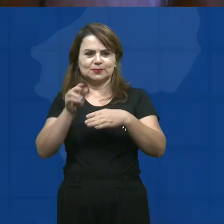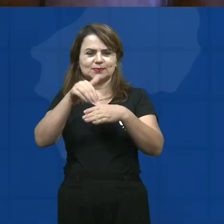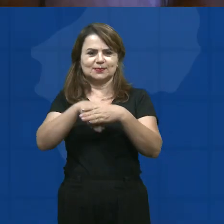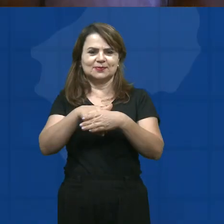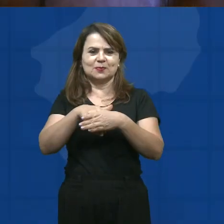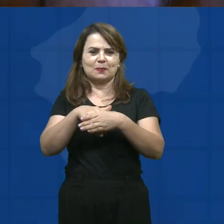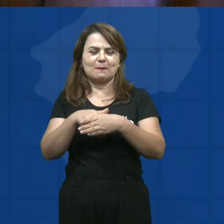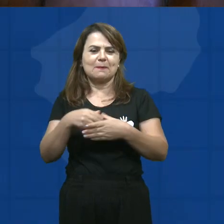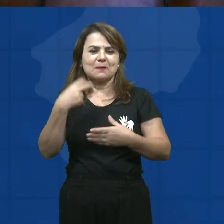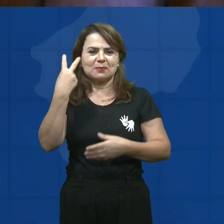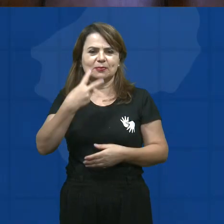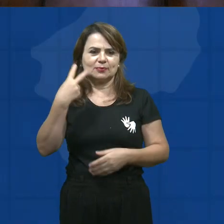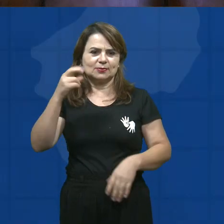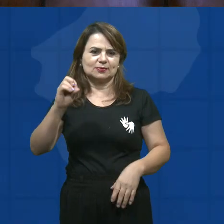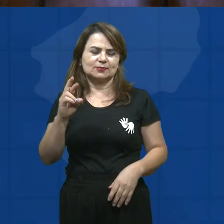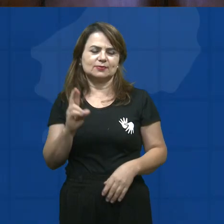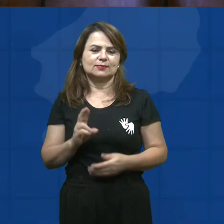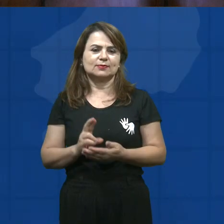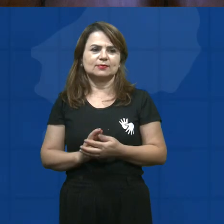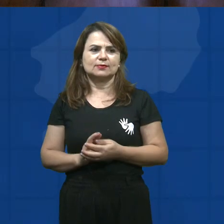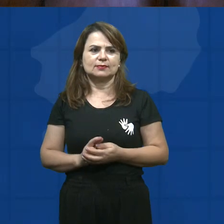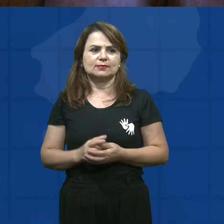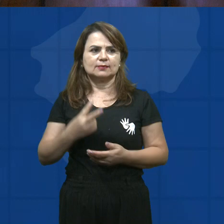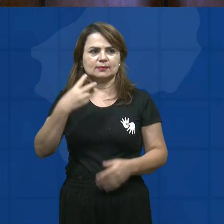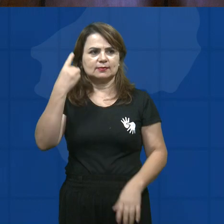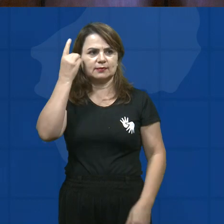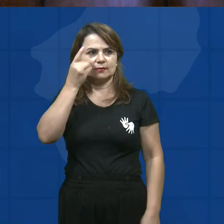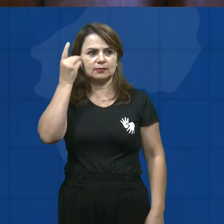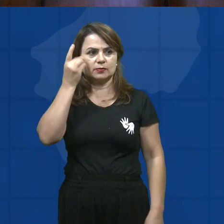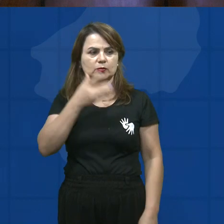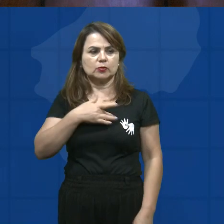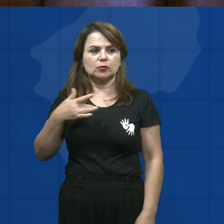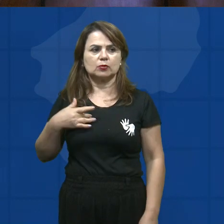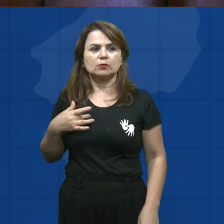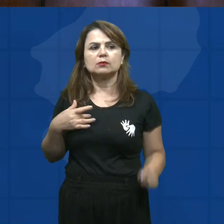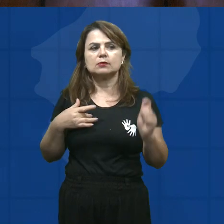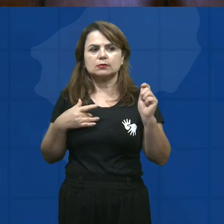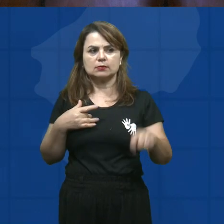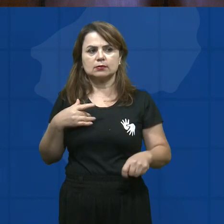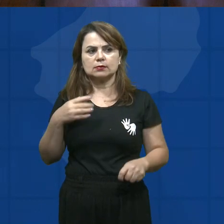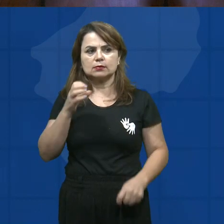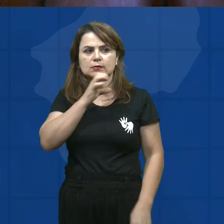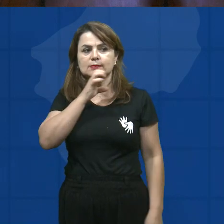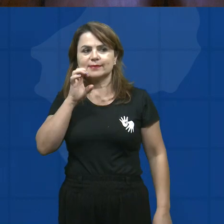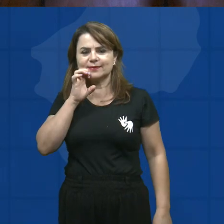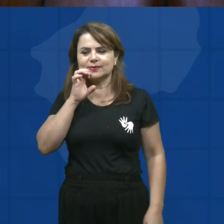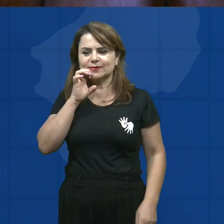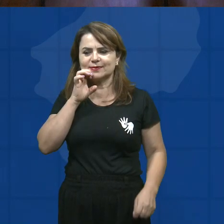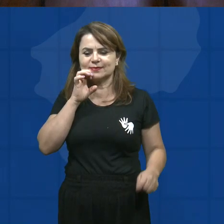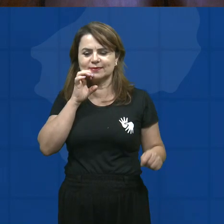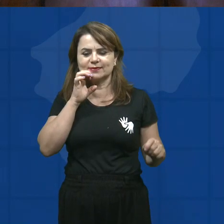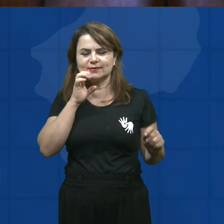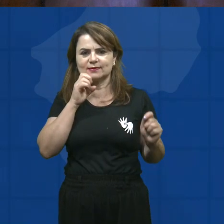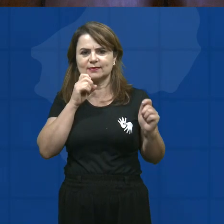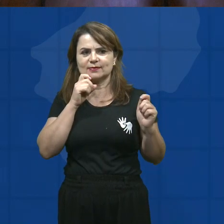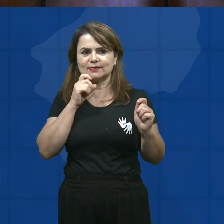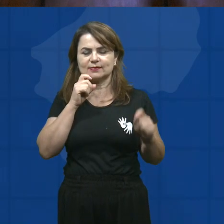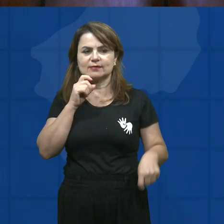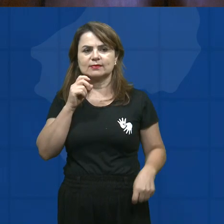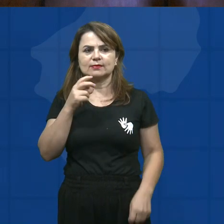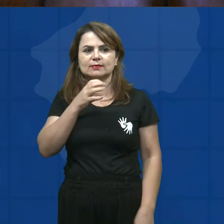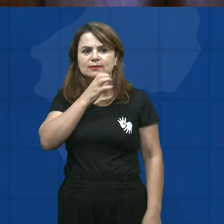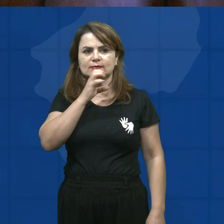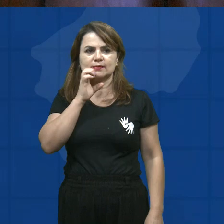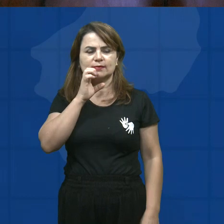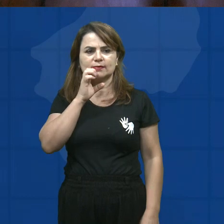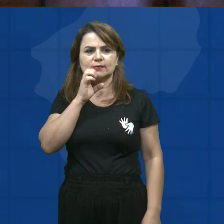Vereador Júnior Moraes. Vereador Danilo da Saúde. Sim. Vereador Eduardo Nascimento. Vereador